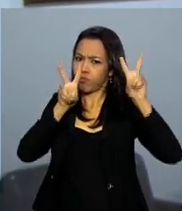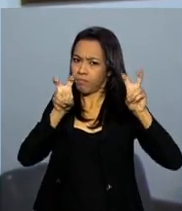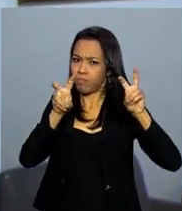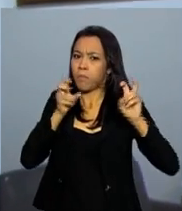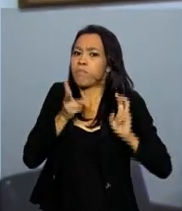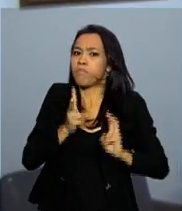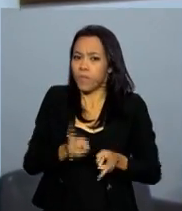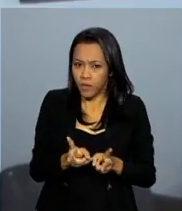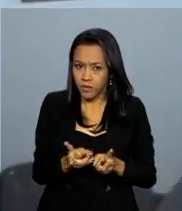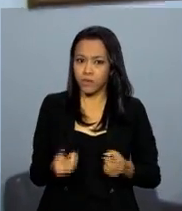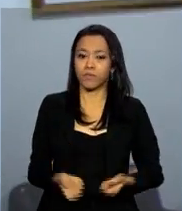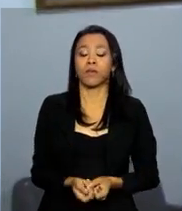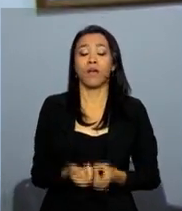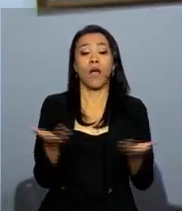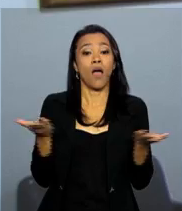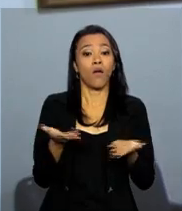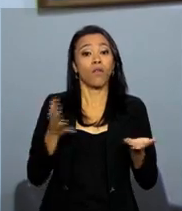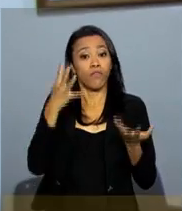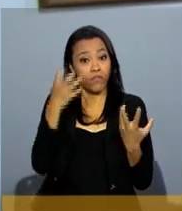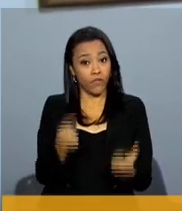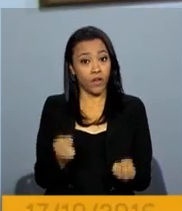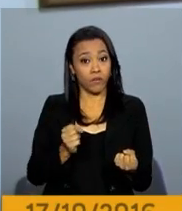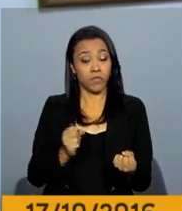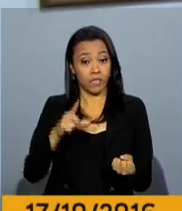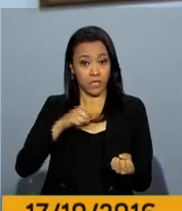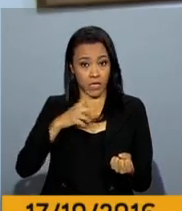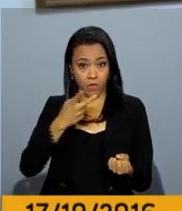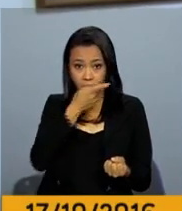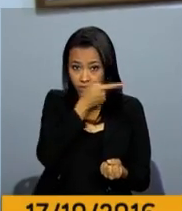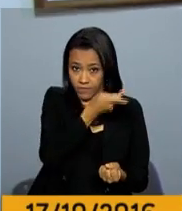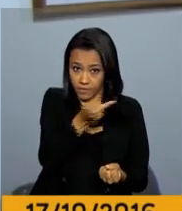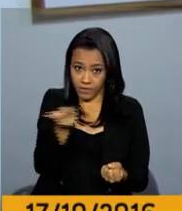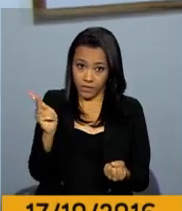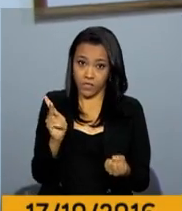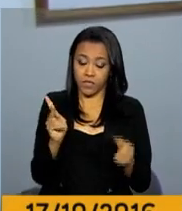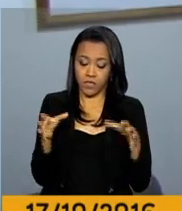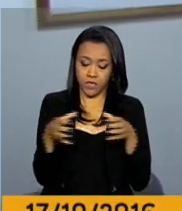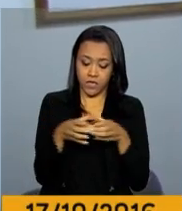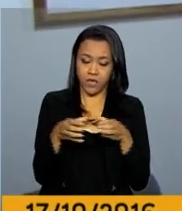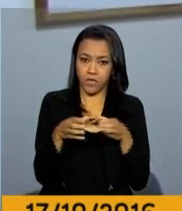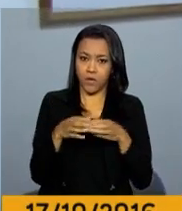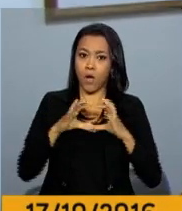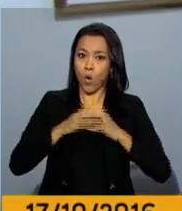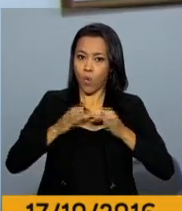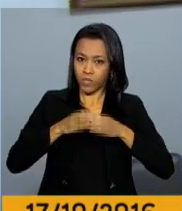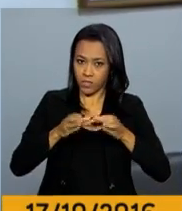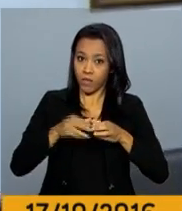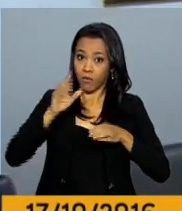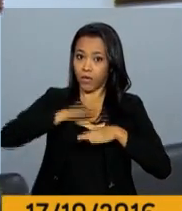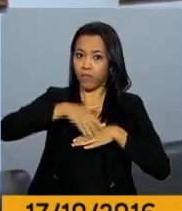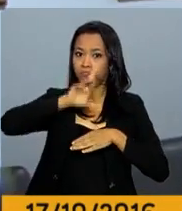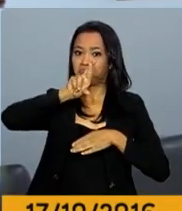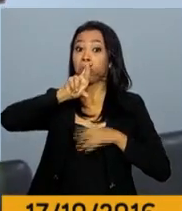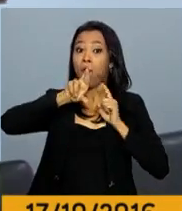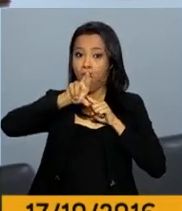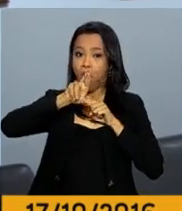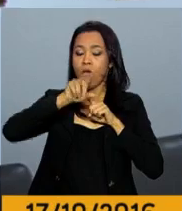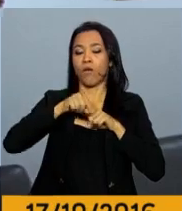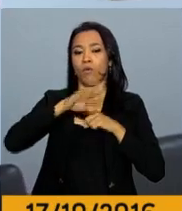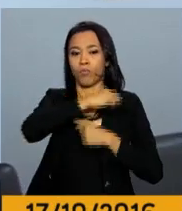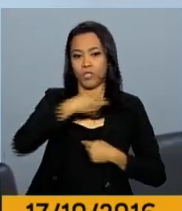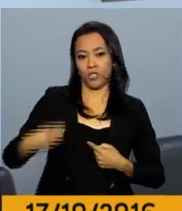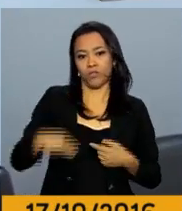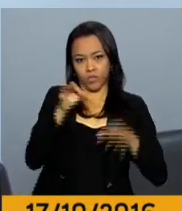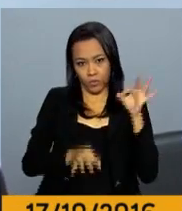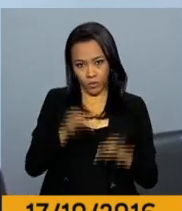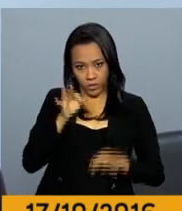ter uma visita lá de uma comissão que vai ser comandada pelo Ministro da Justiça, pelo Ministério da Justiça,